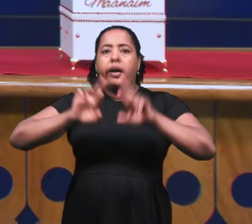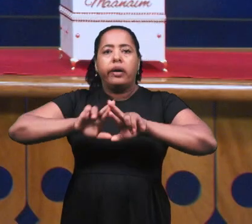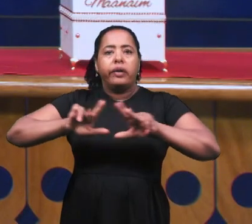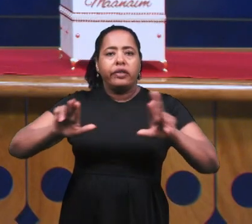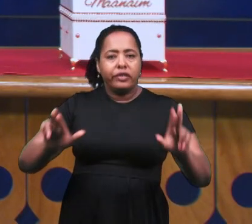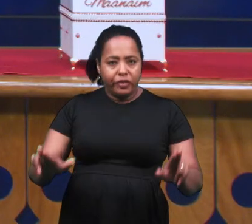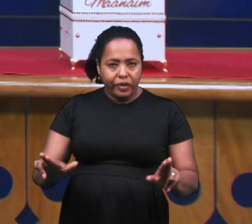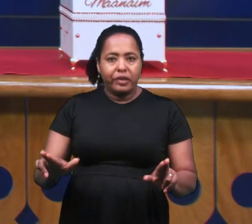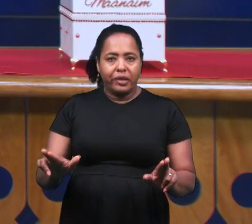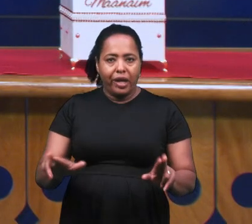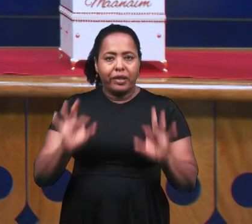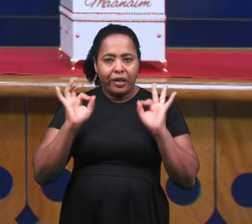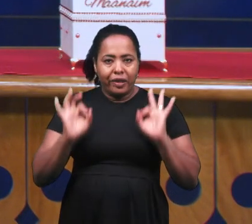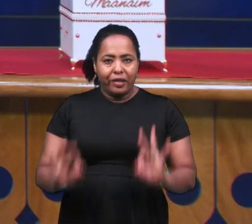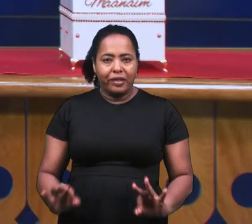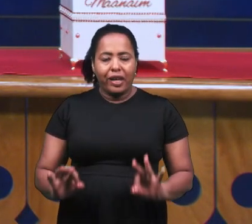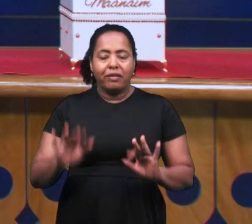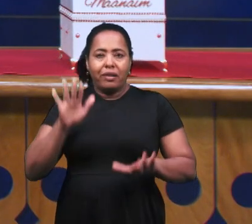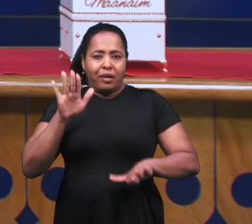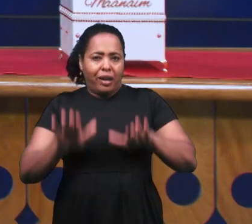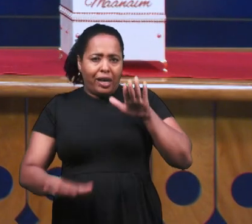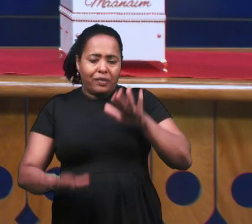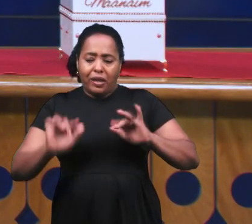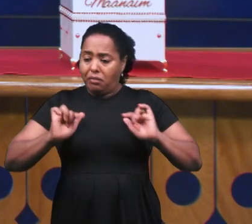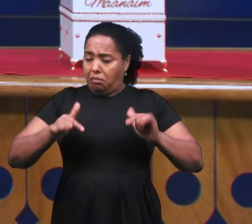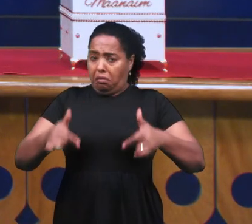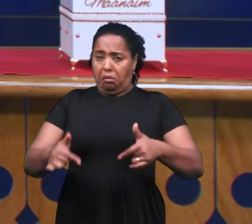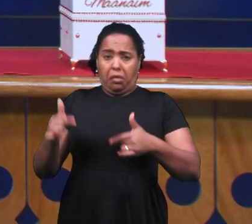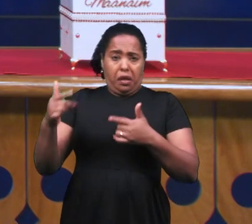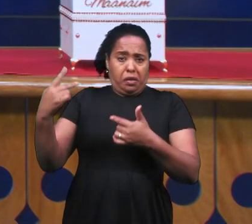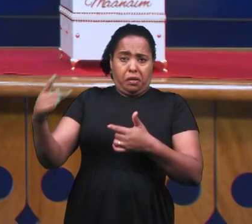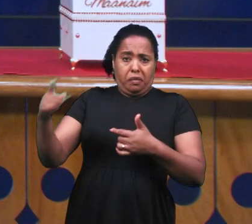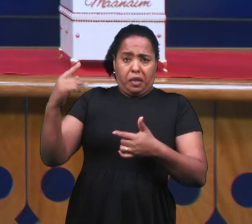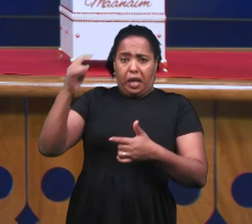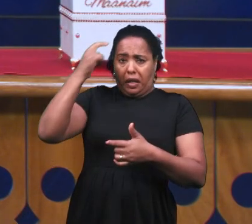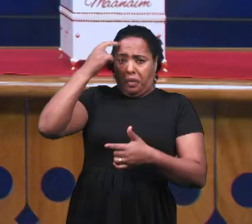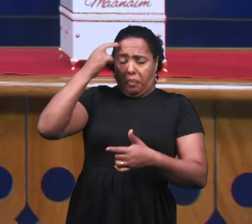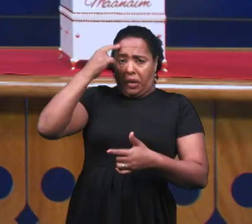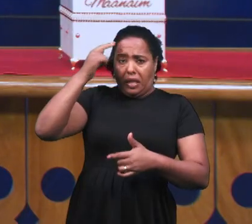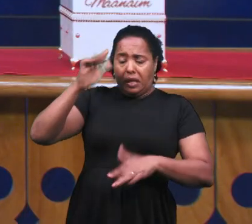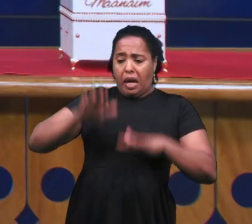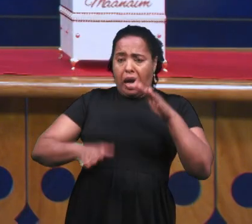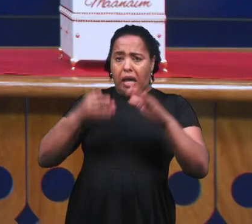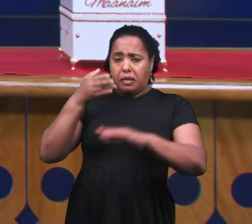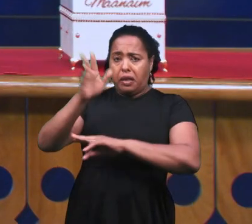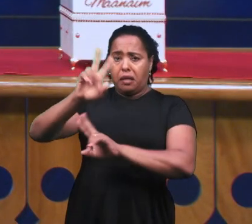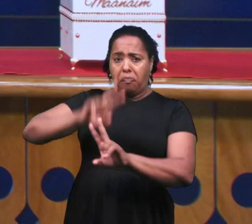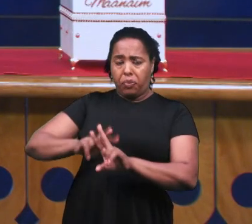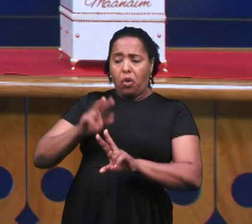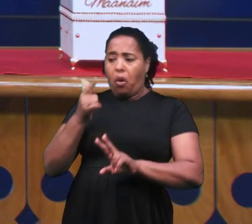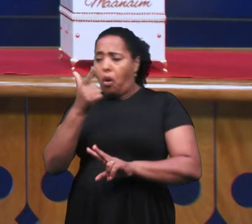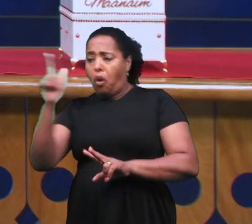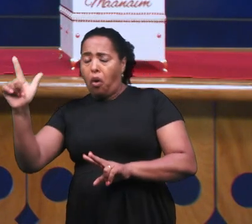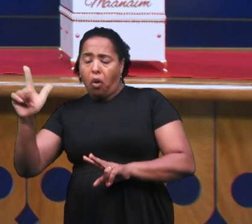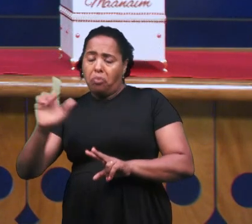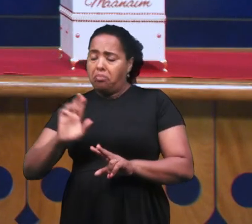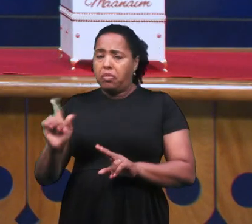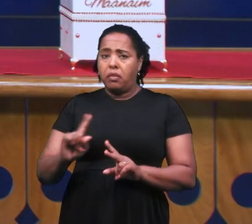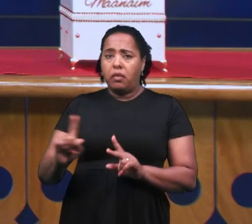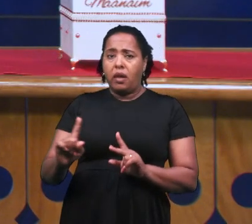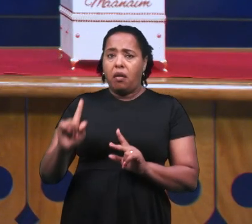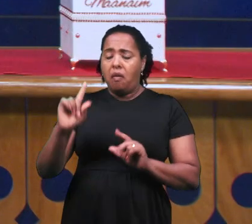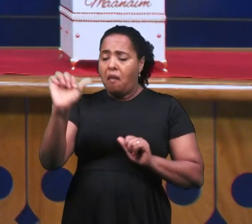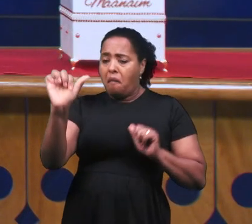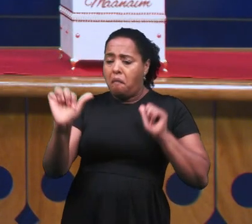pensa, ele às vezes age do jeito que ele pensa e vai para a cadeia, às vezes não, e transtorna os